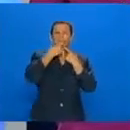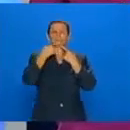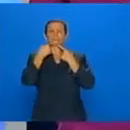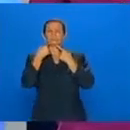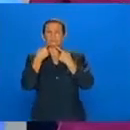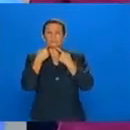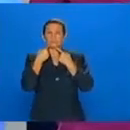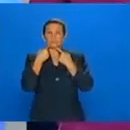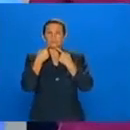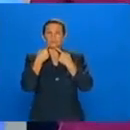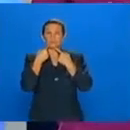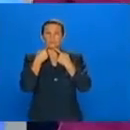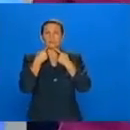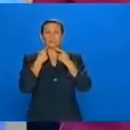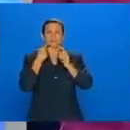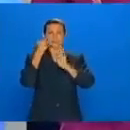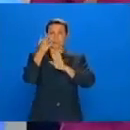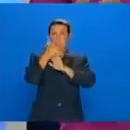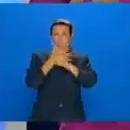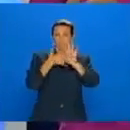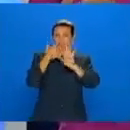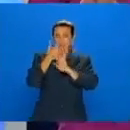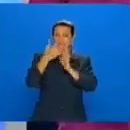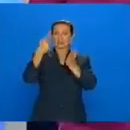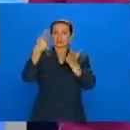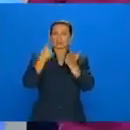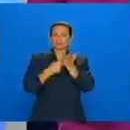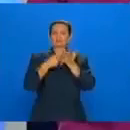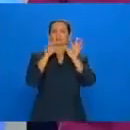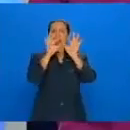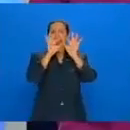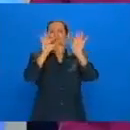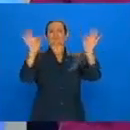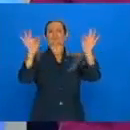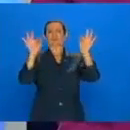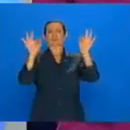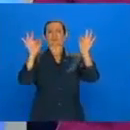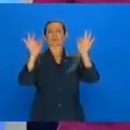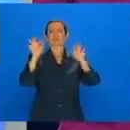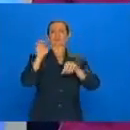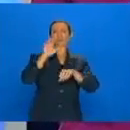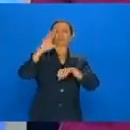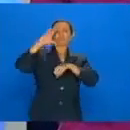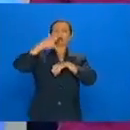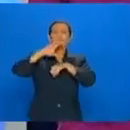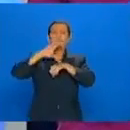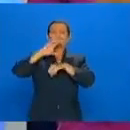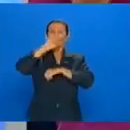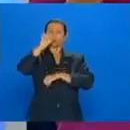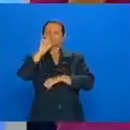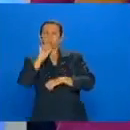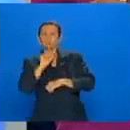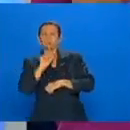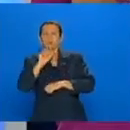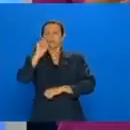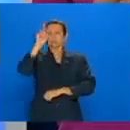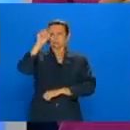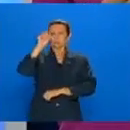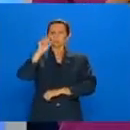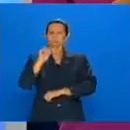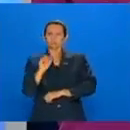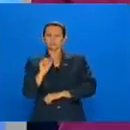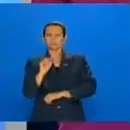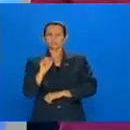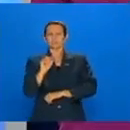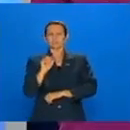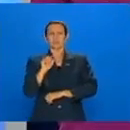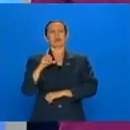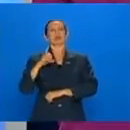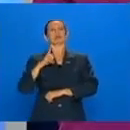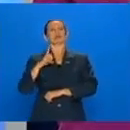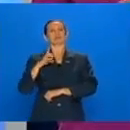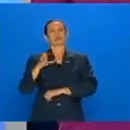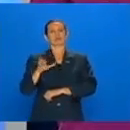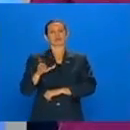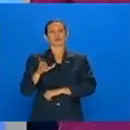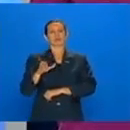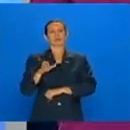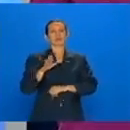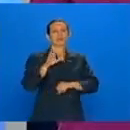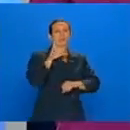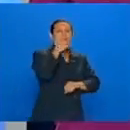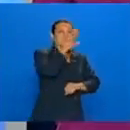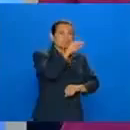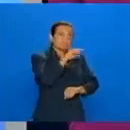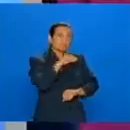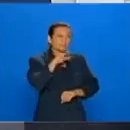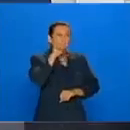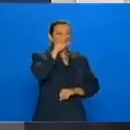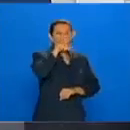uma sentença como interrogativa, exclamativa, imperativa. Ela apenas dá uma entonação emocional